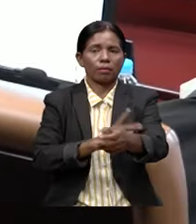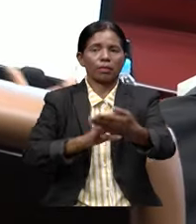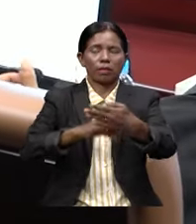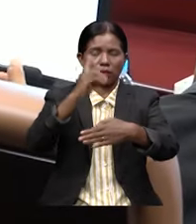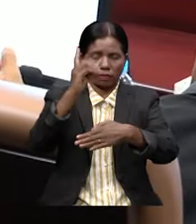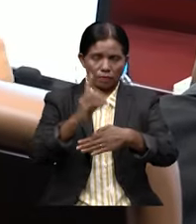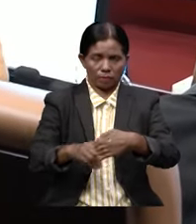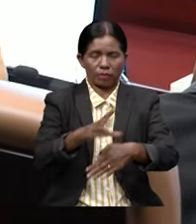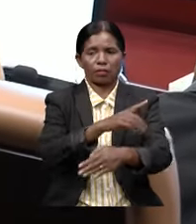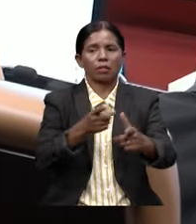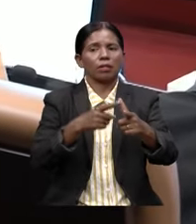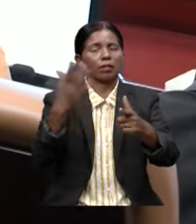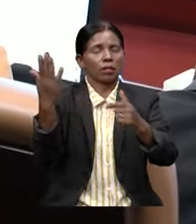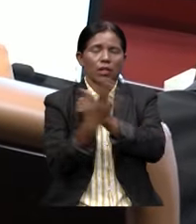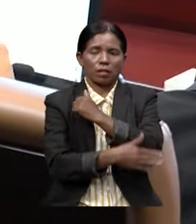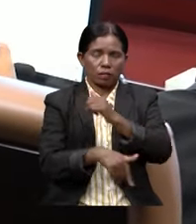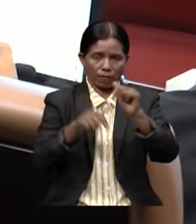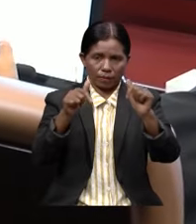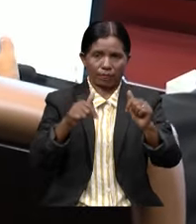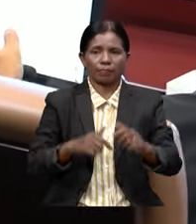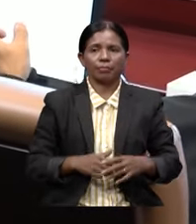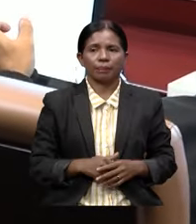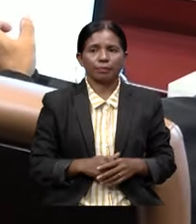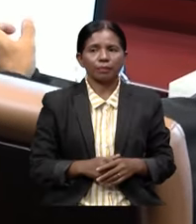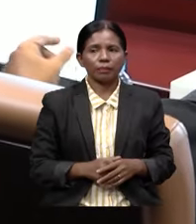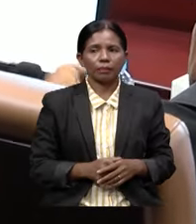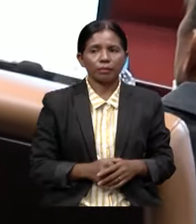desenvolvimento sustentável e a país. Matheus Romário, bem-vindo a Siemens. Amém.